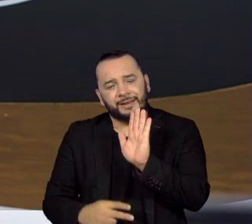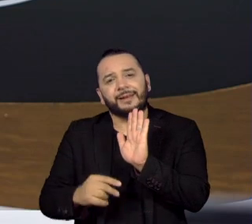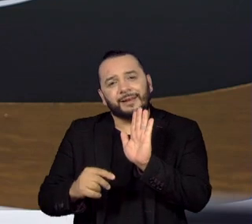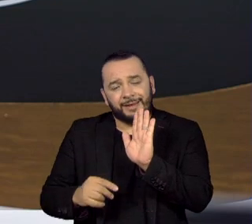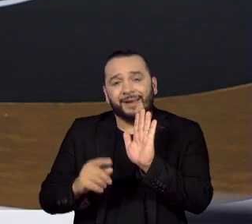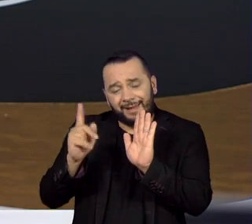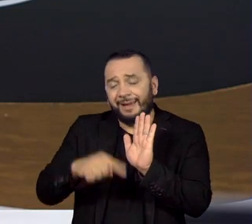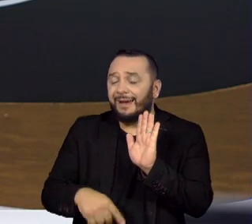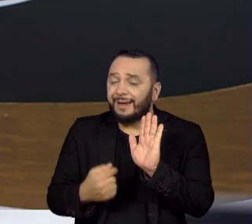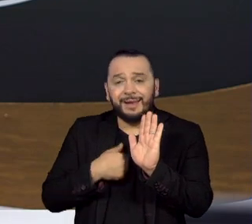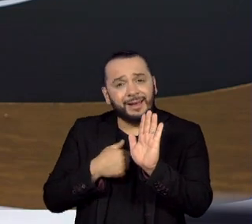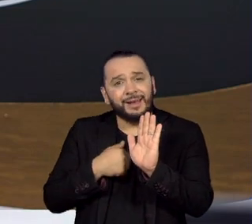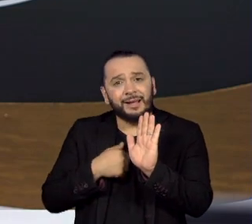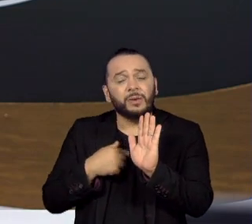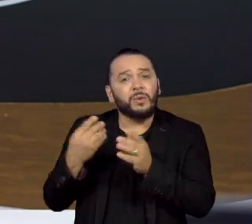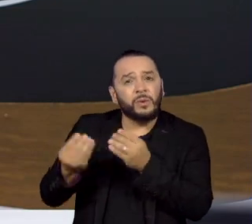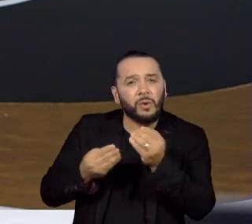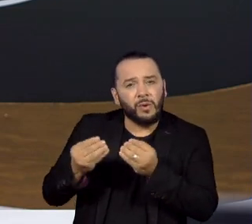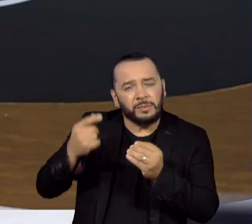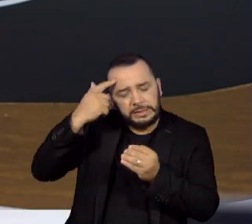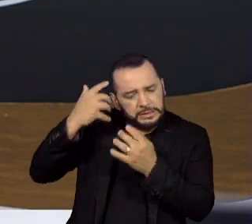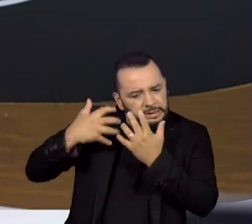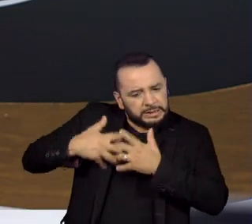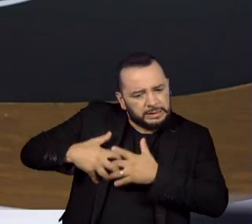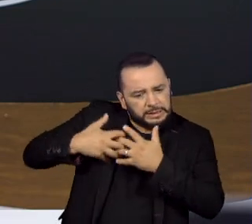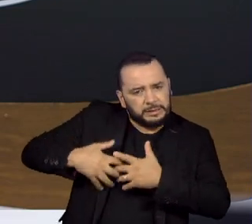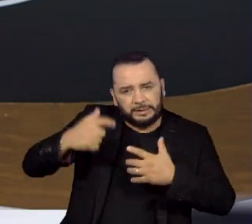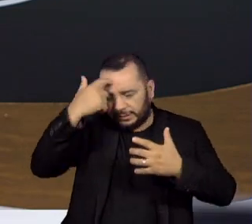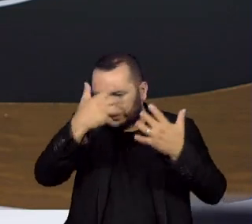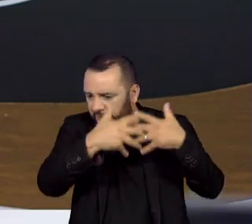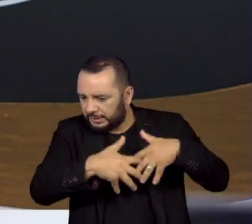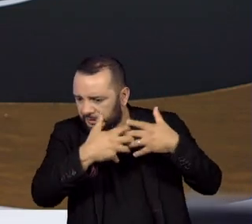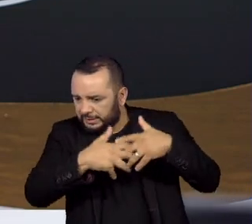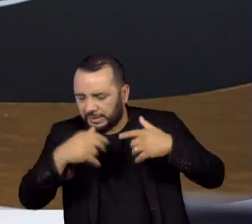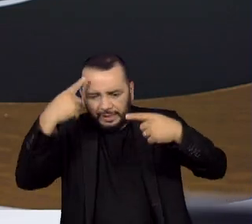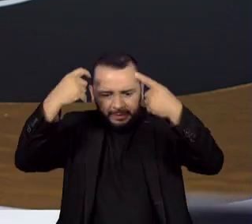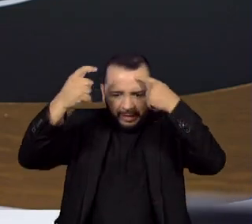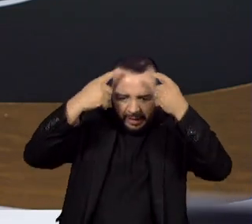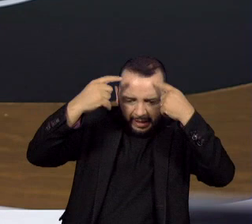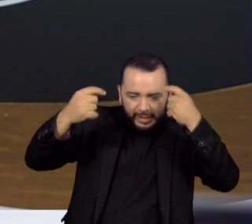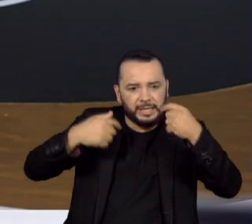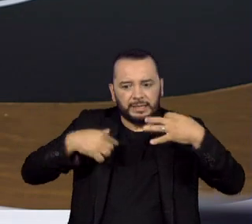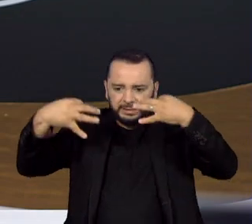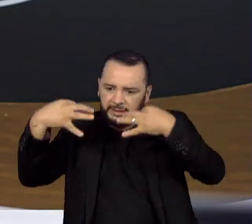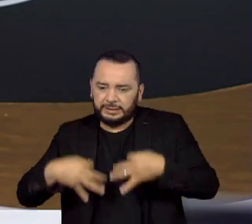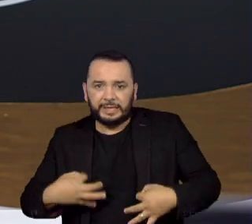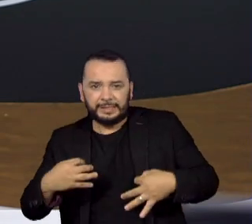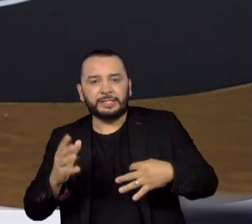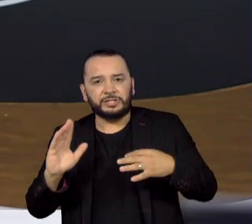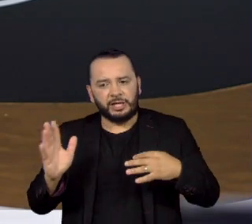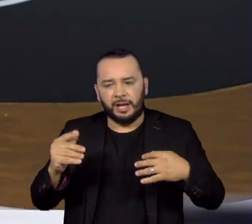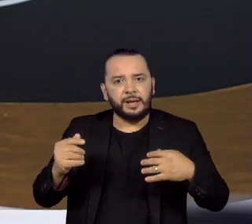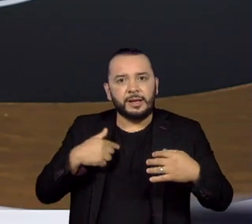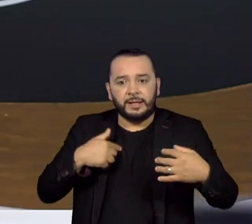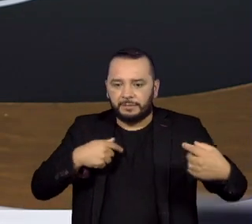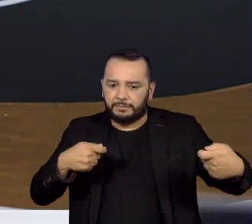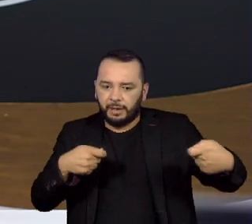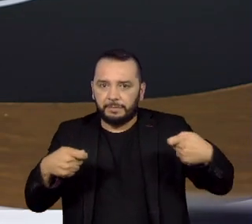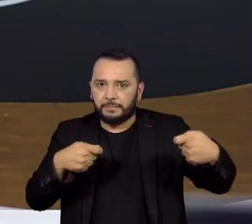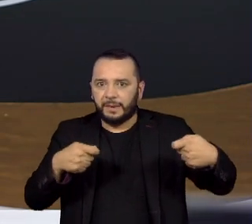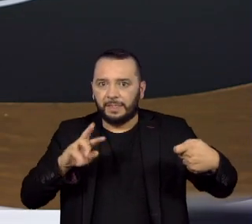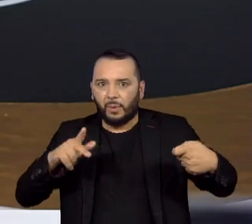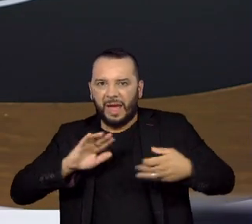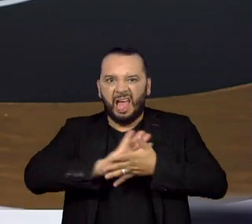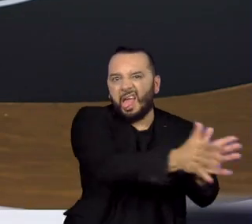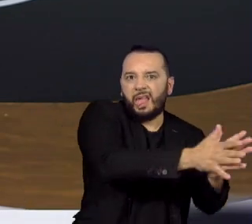nada trivial. Confrontar suas próprias ideias e certezas com as ideias do outro, sem querer aniquilá-lo. Vale para